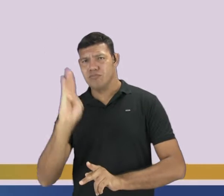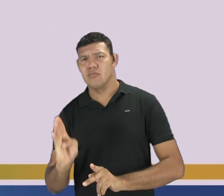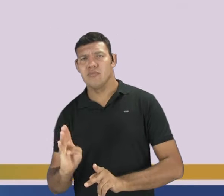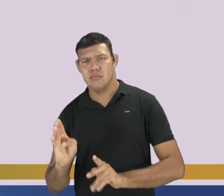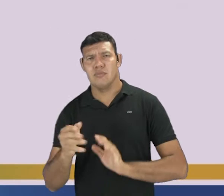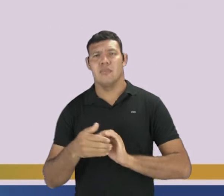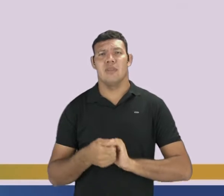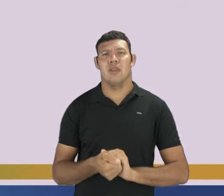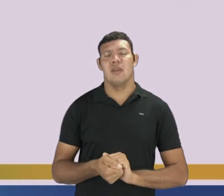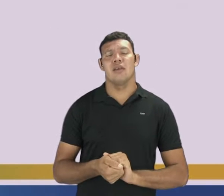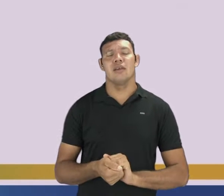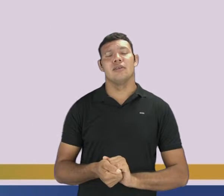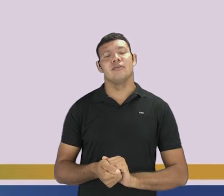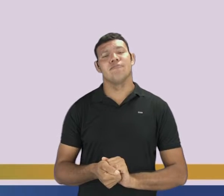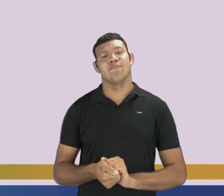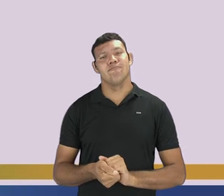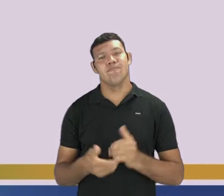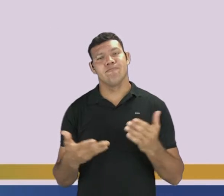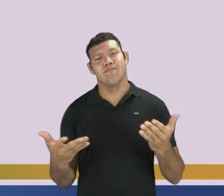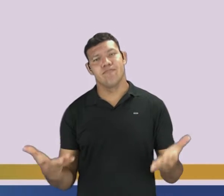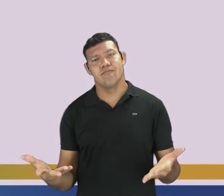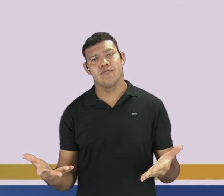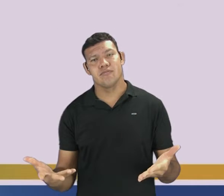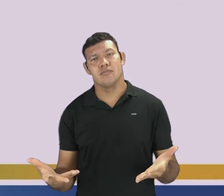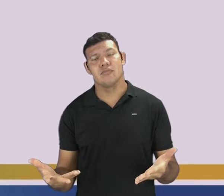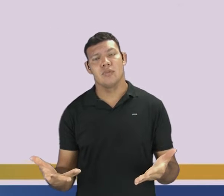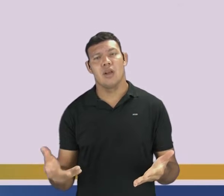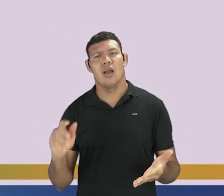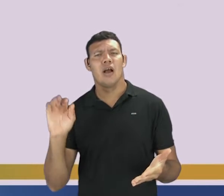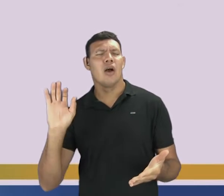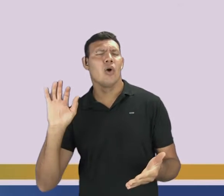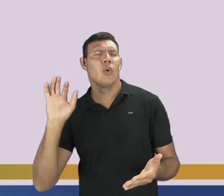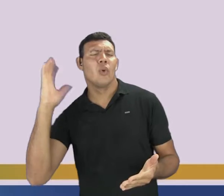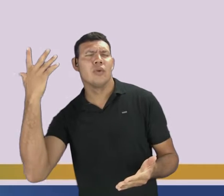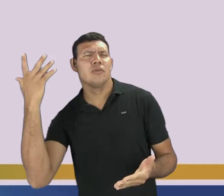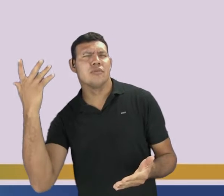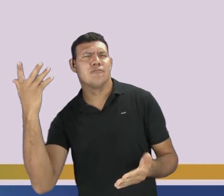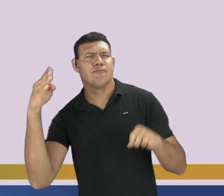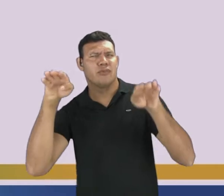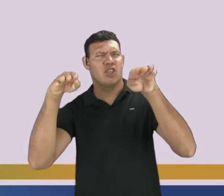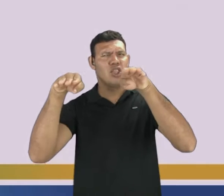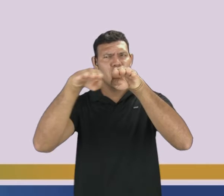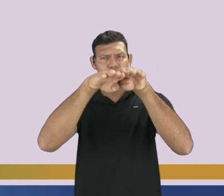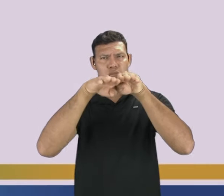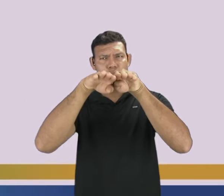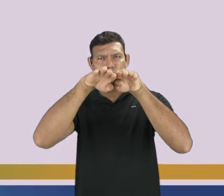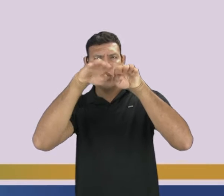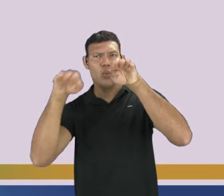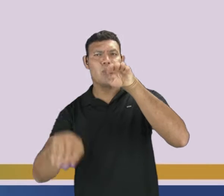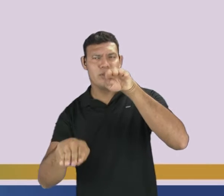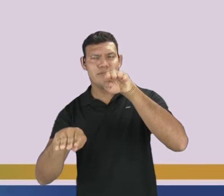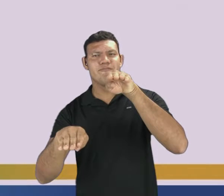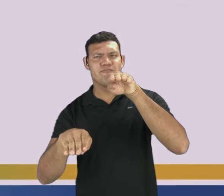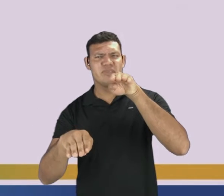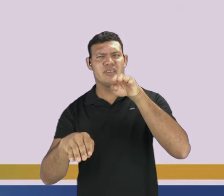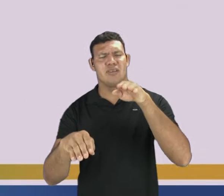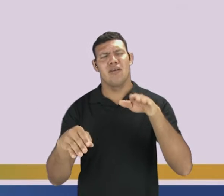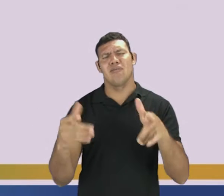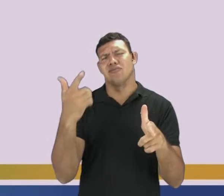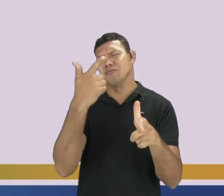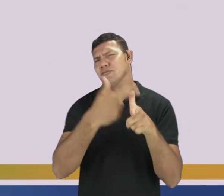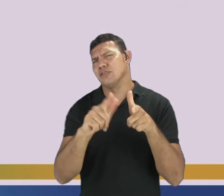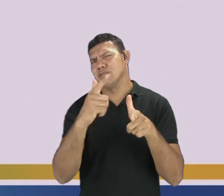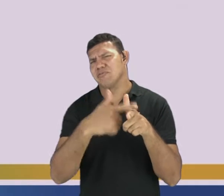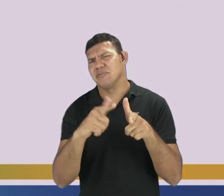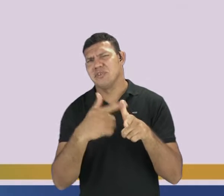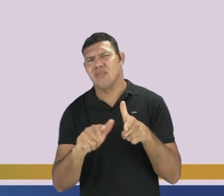nosso território, ela ocorre de forma desigual, por N motivos, por N fatores que